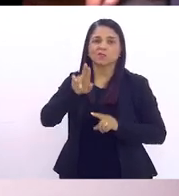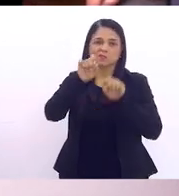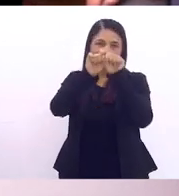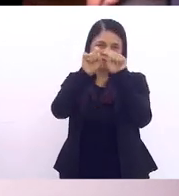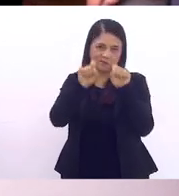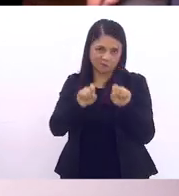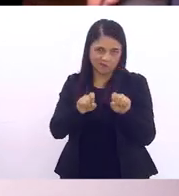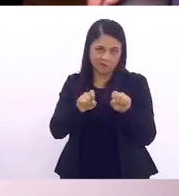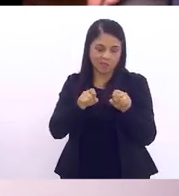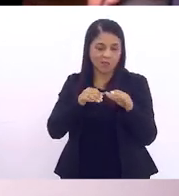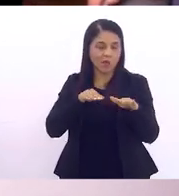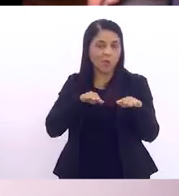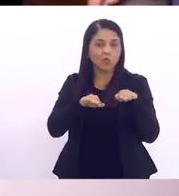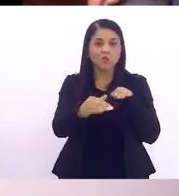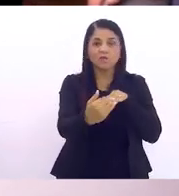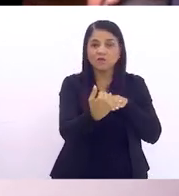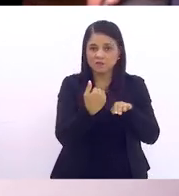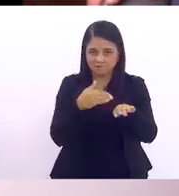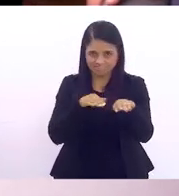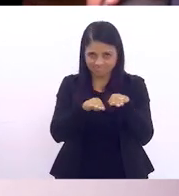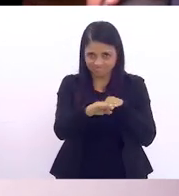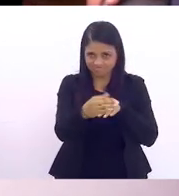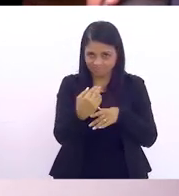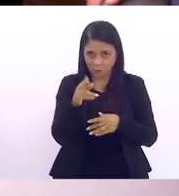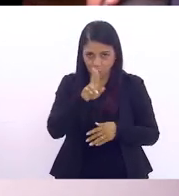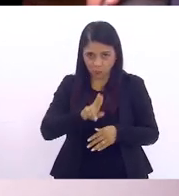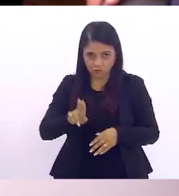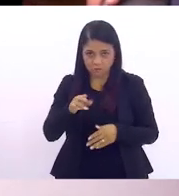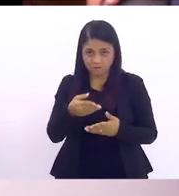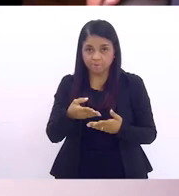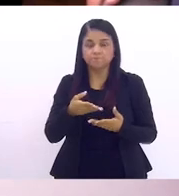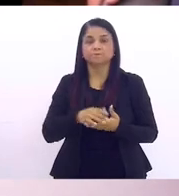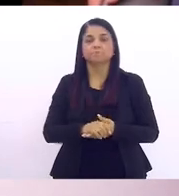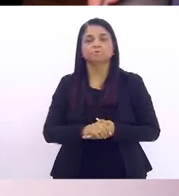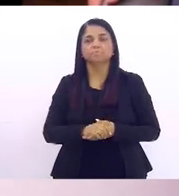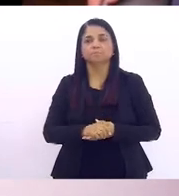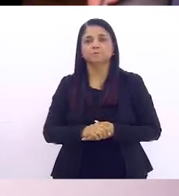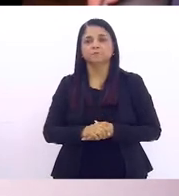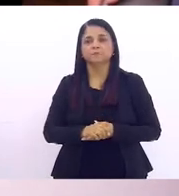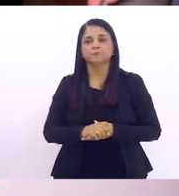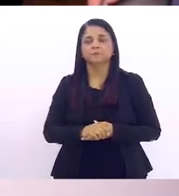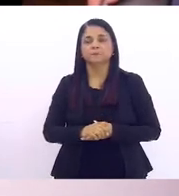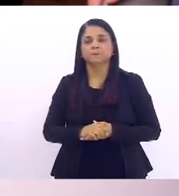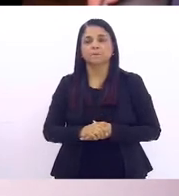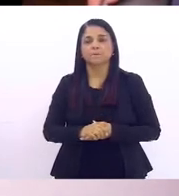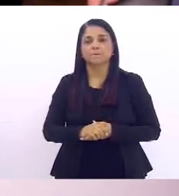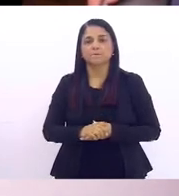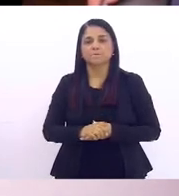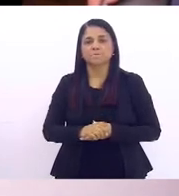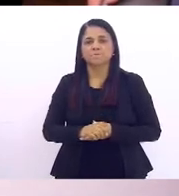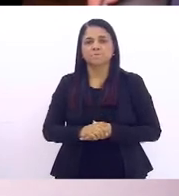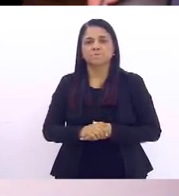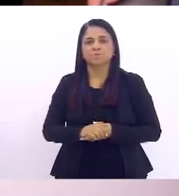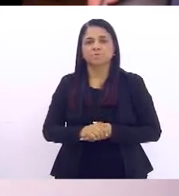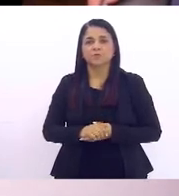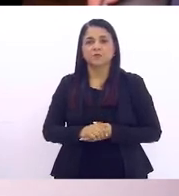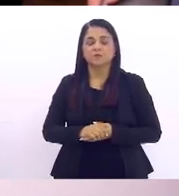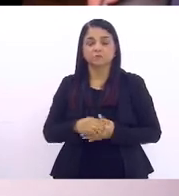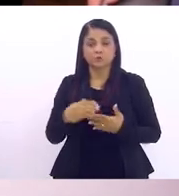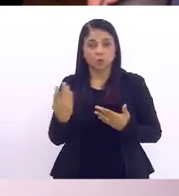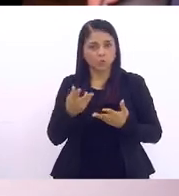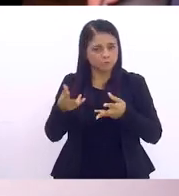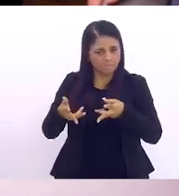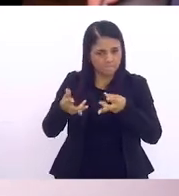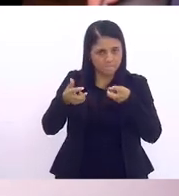que faz uso da rodovia eh como nós podemos eh eh verificar hoje